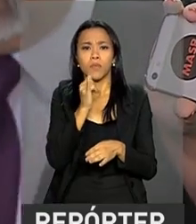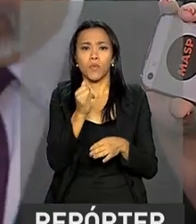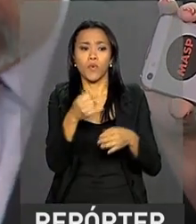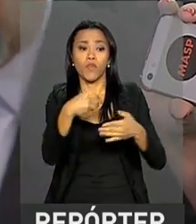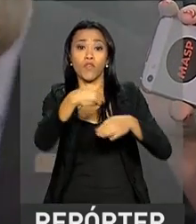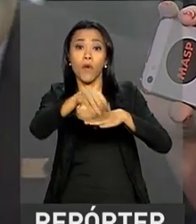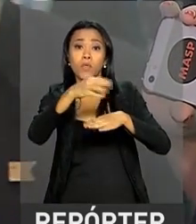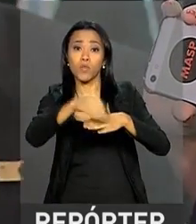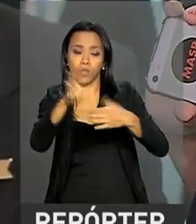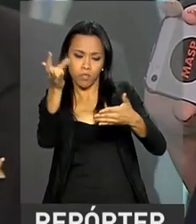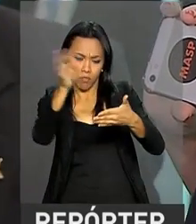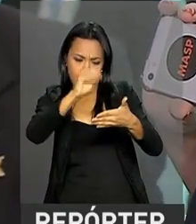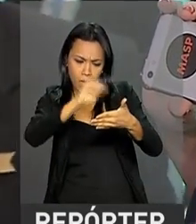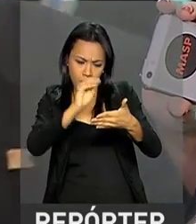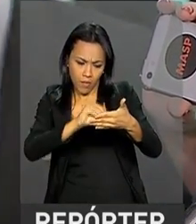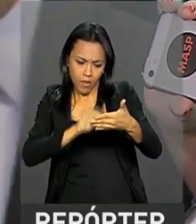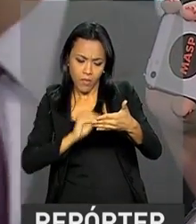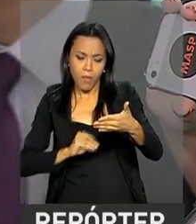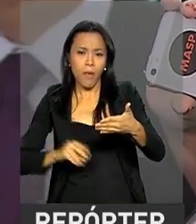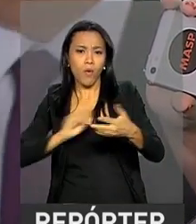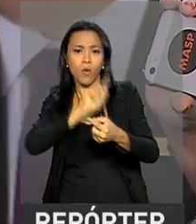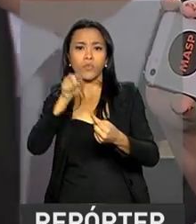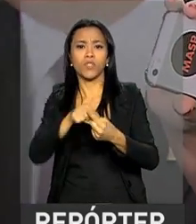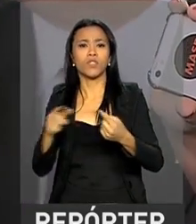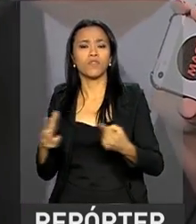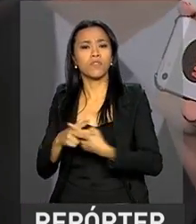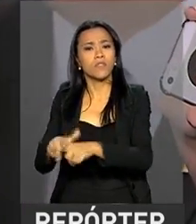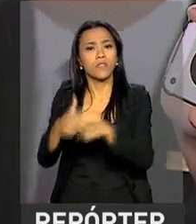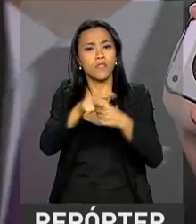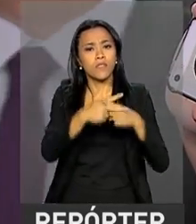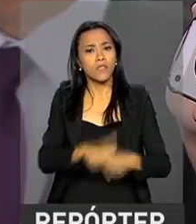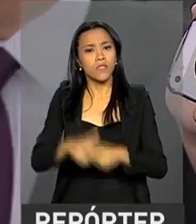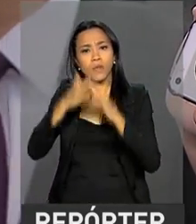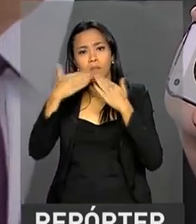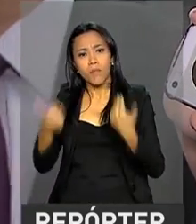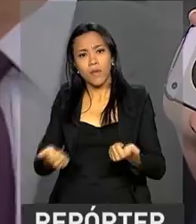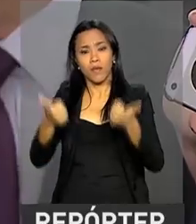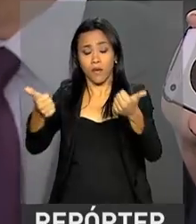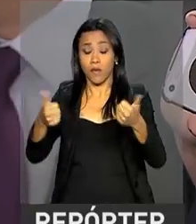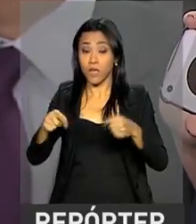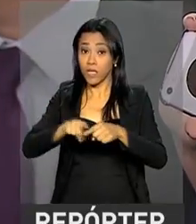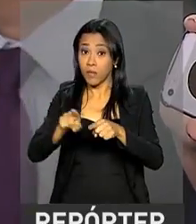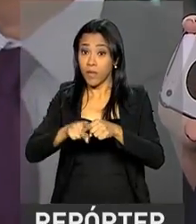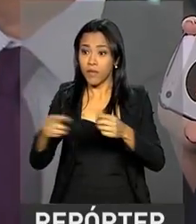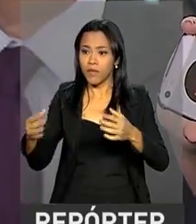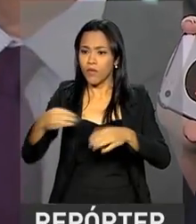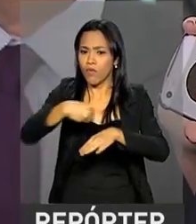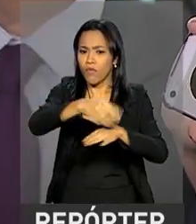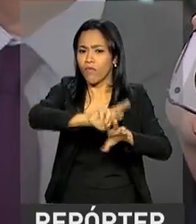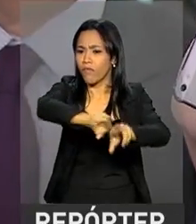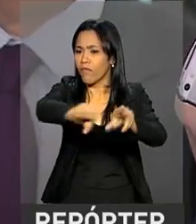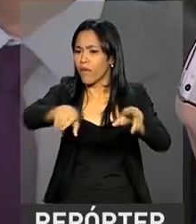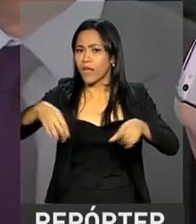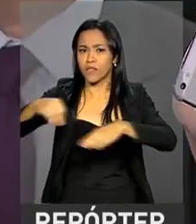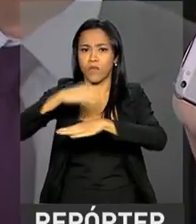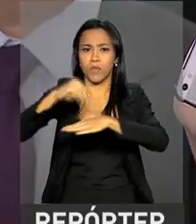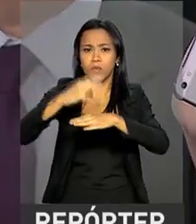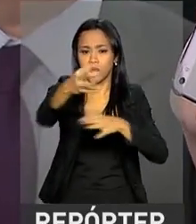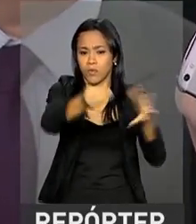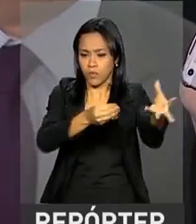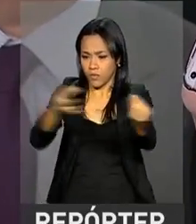permitirá cada vez mais o aprimoramento e através da informação e da integração da mesma que nós consigamos